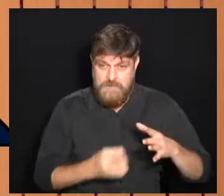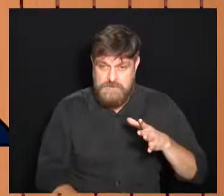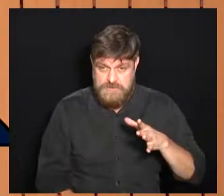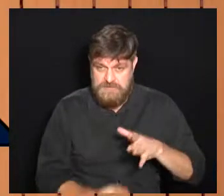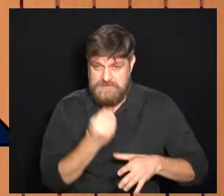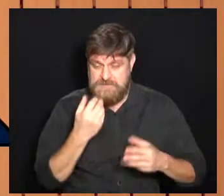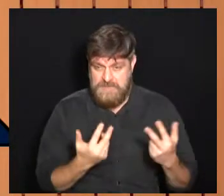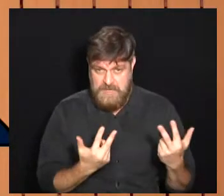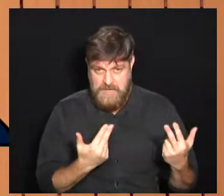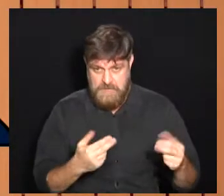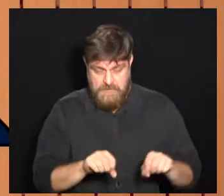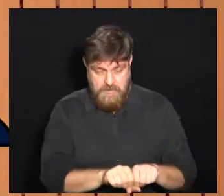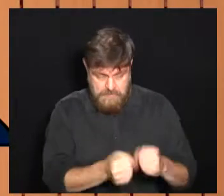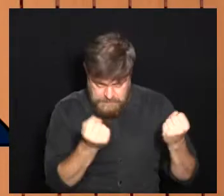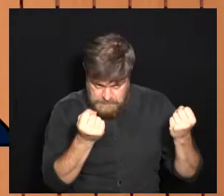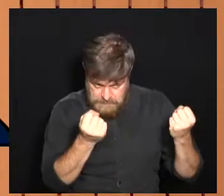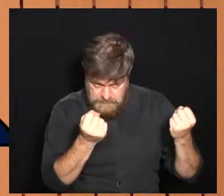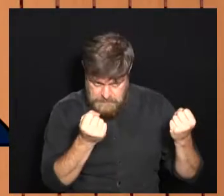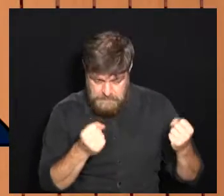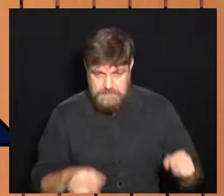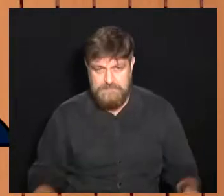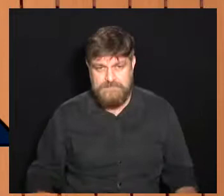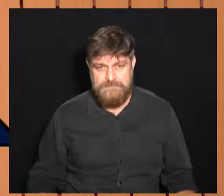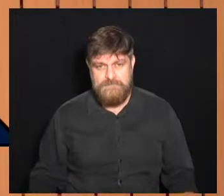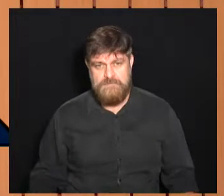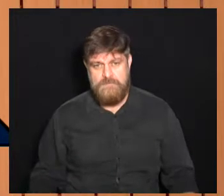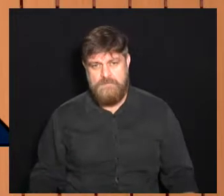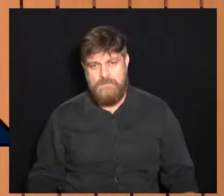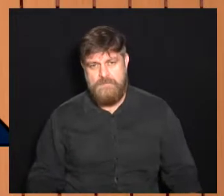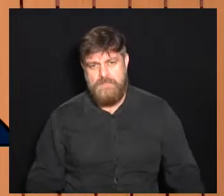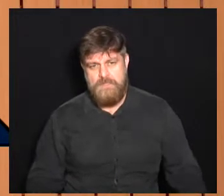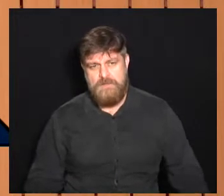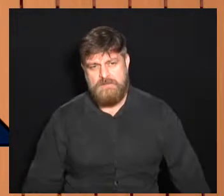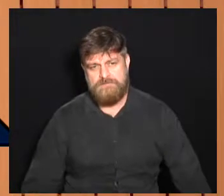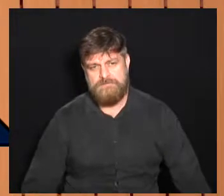resultar em novas rescisões.